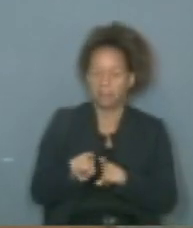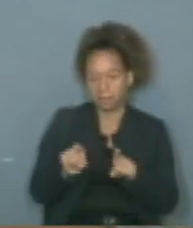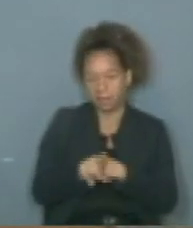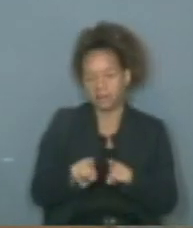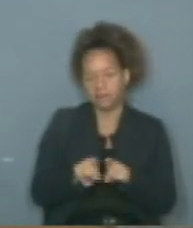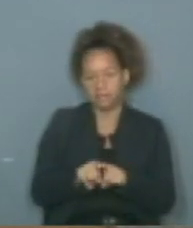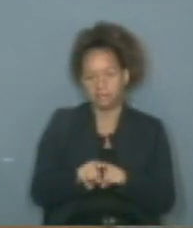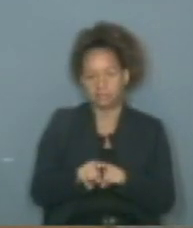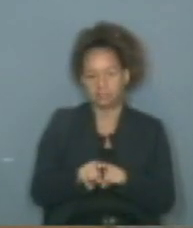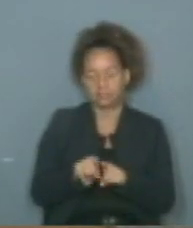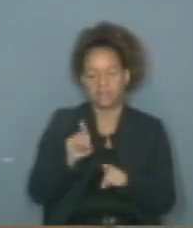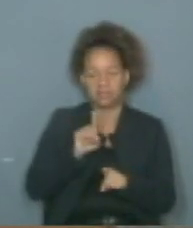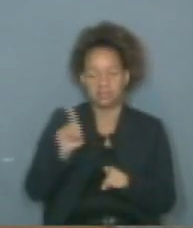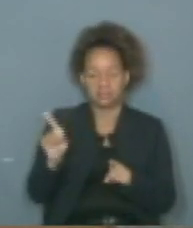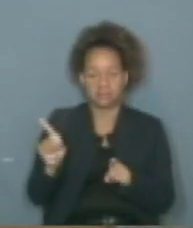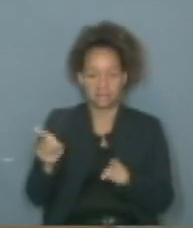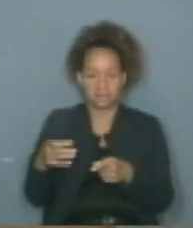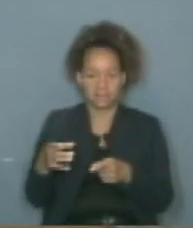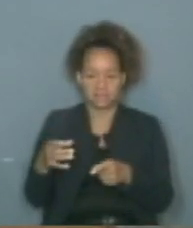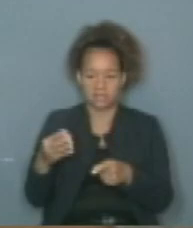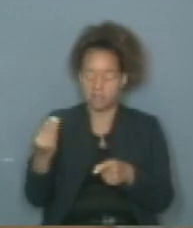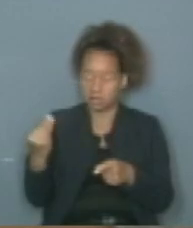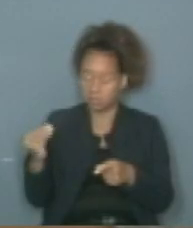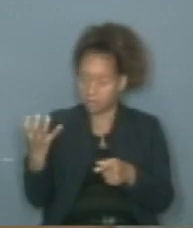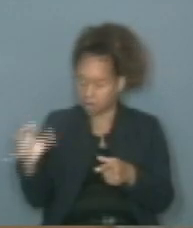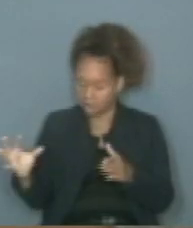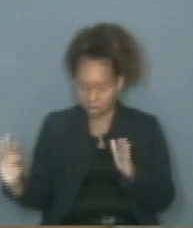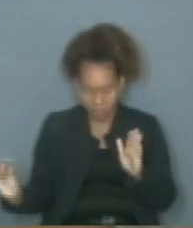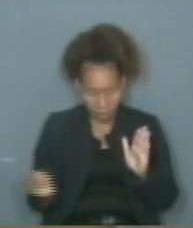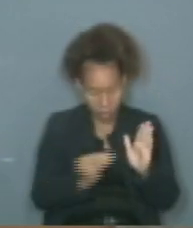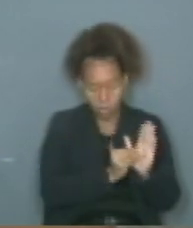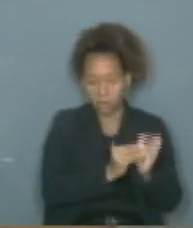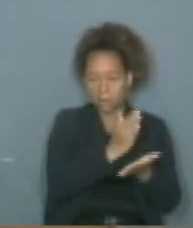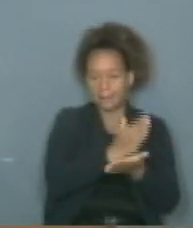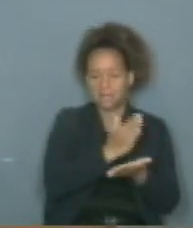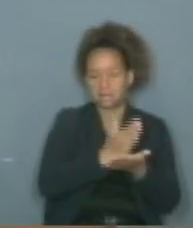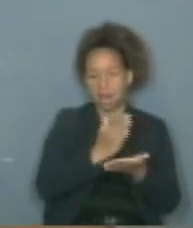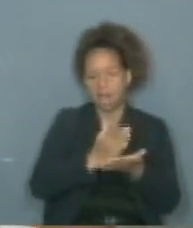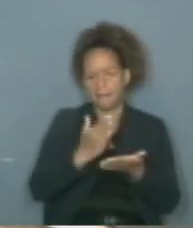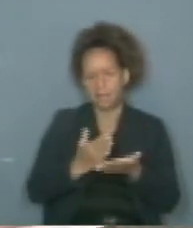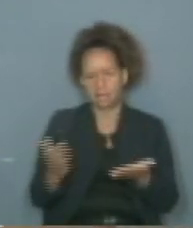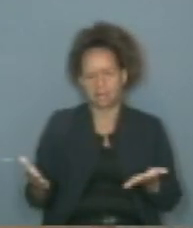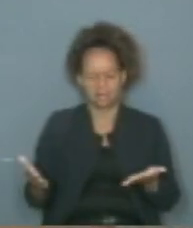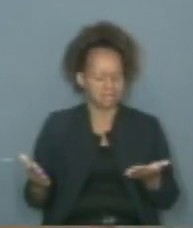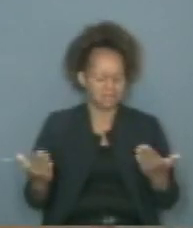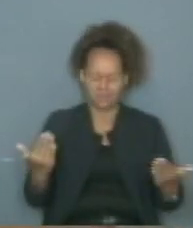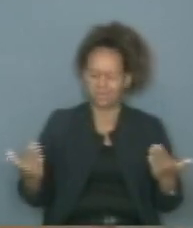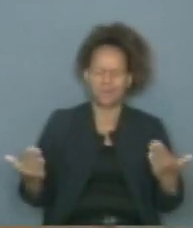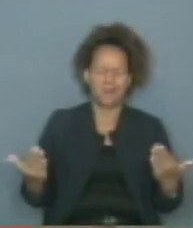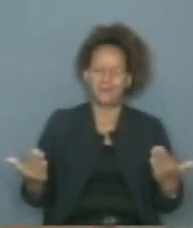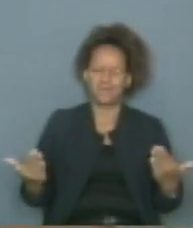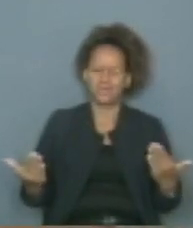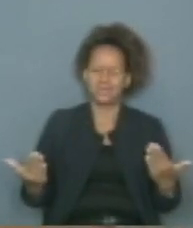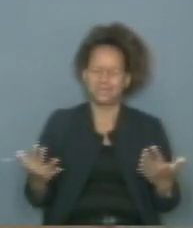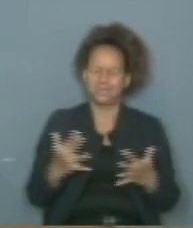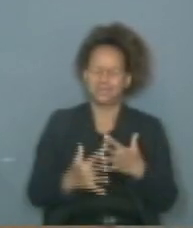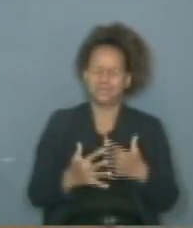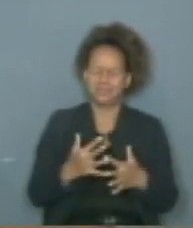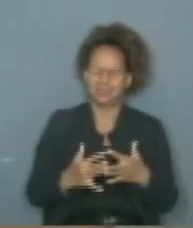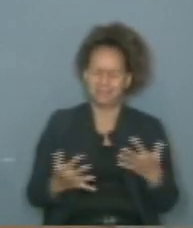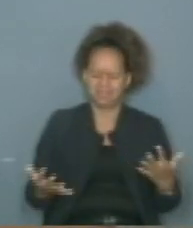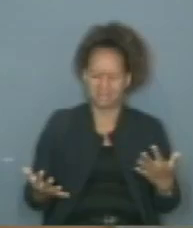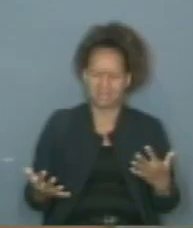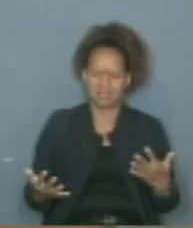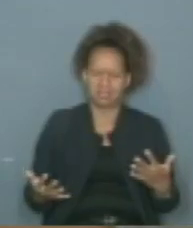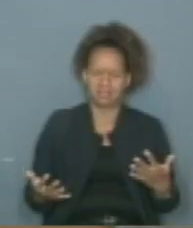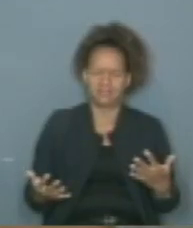aqueles que não pretendem incluir no parcelamento. O que é que tem a ver uma coisa com outra, vereador Osmar?